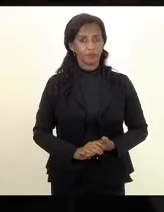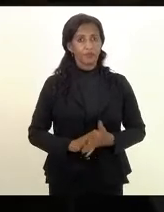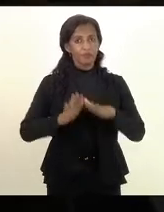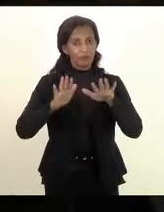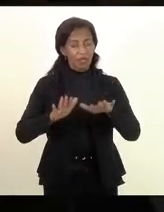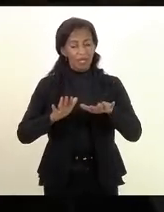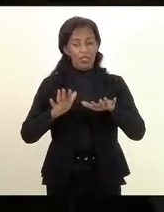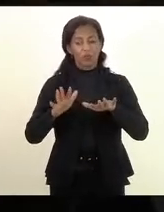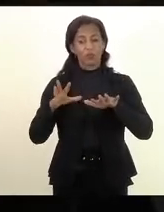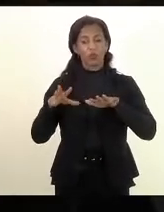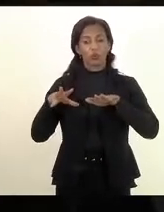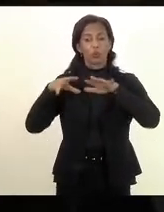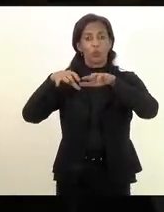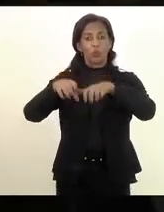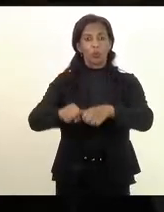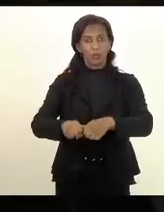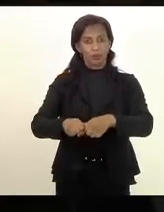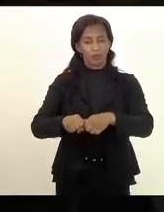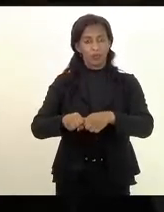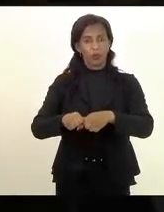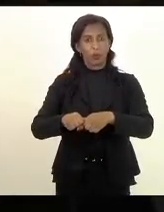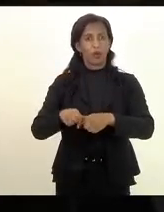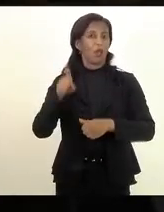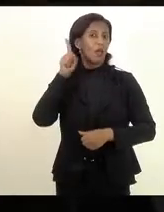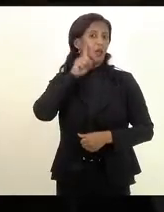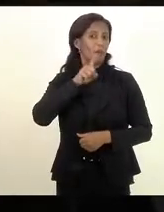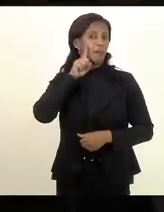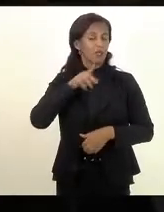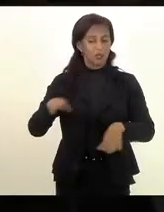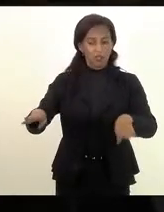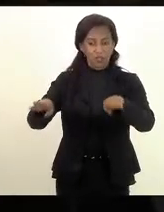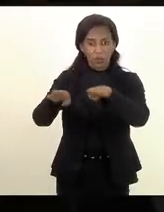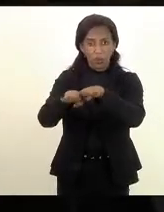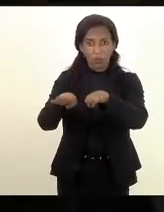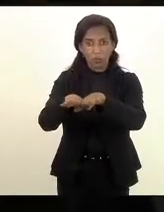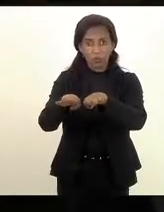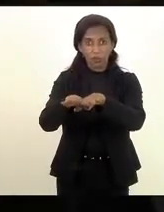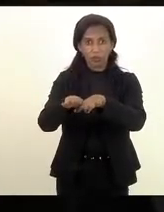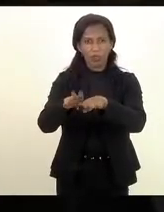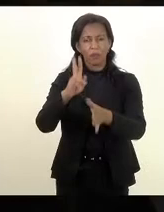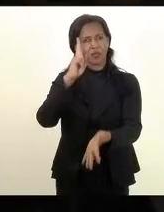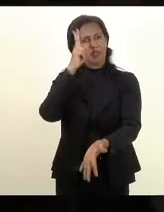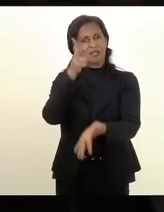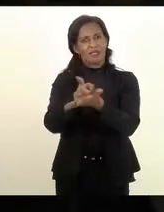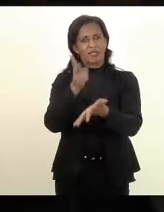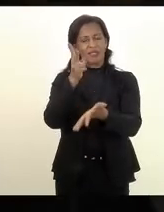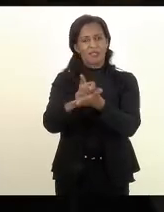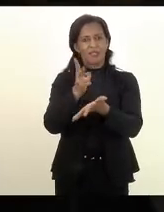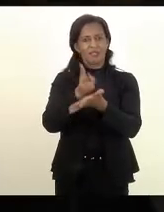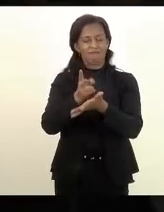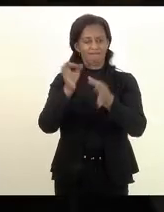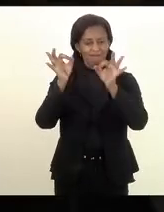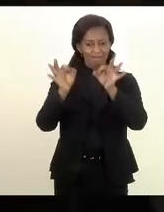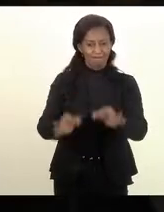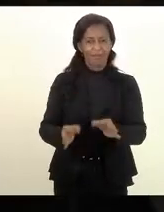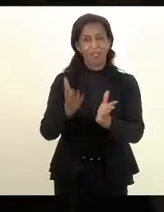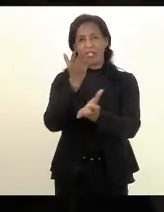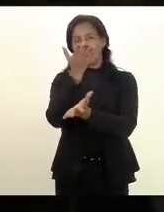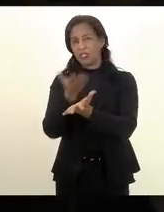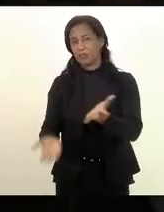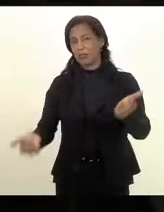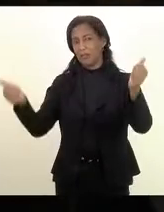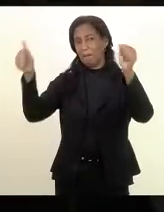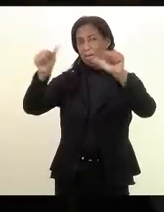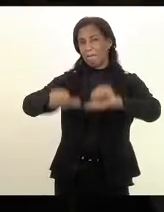ocupação americana um primor de igualdade um primor de democracia não se trata disso mas certamente certamente as perdas mais